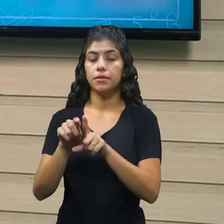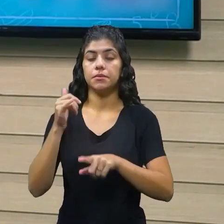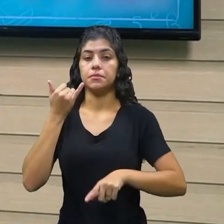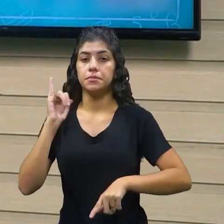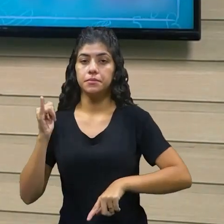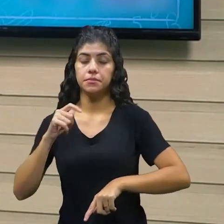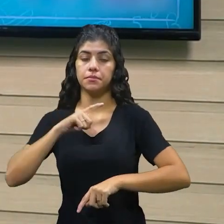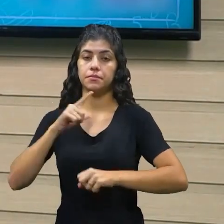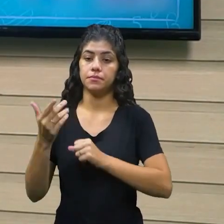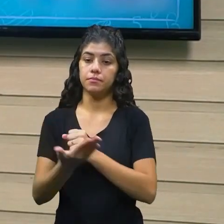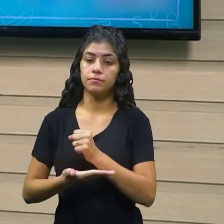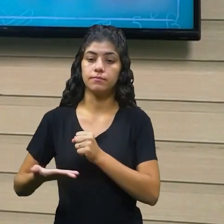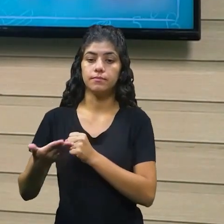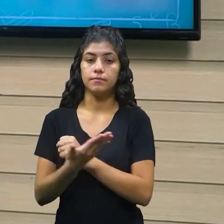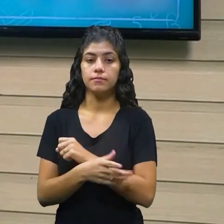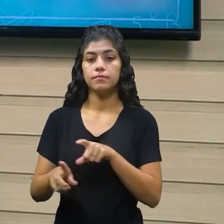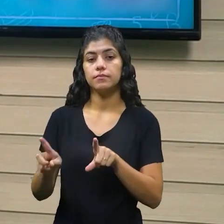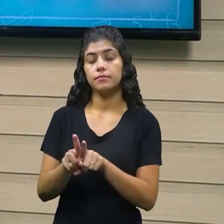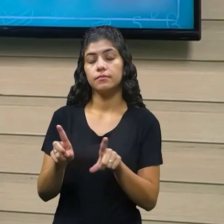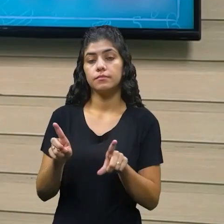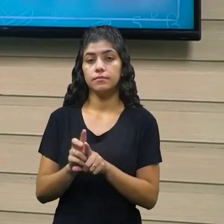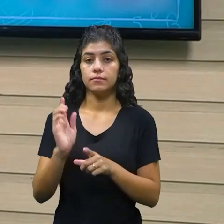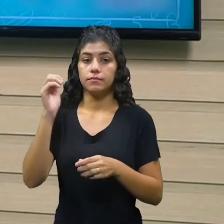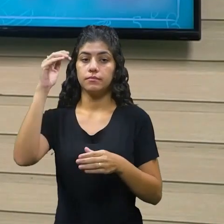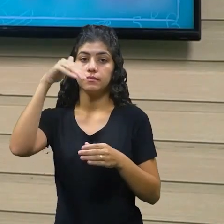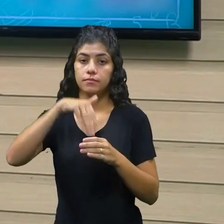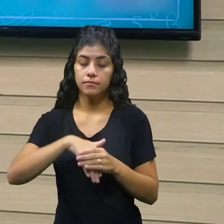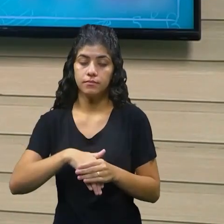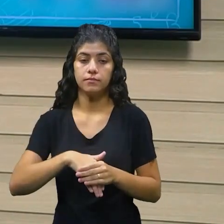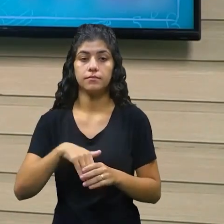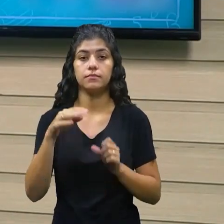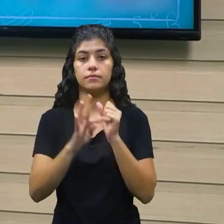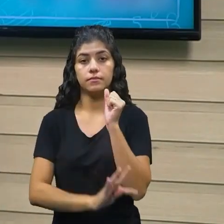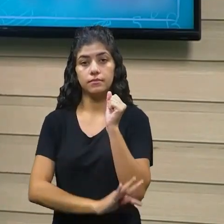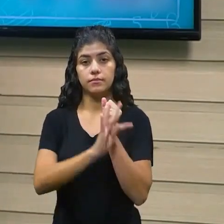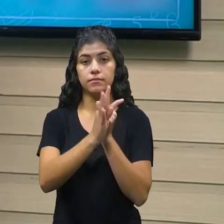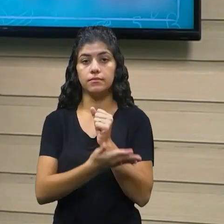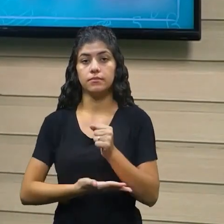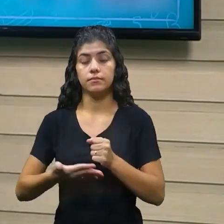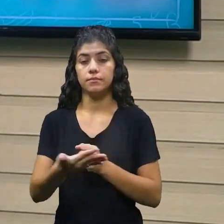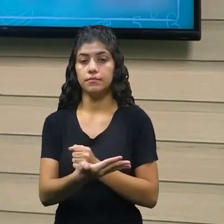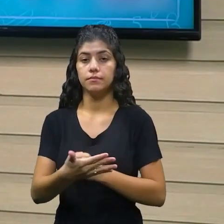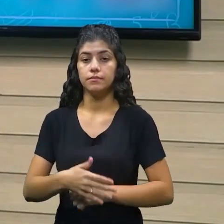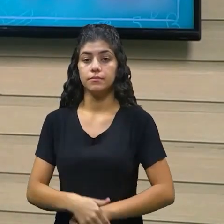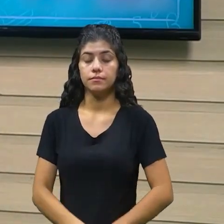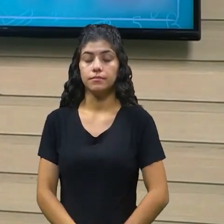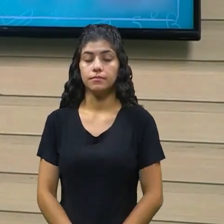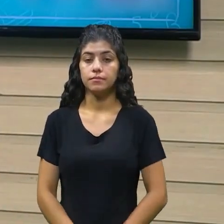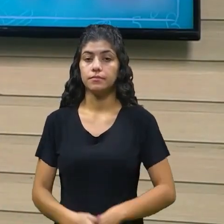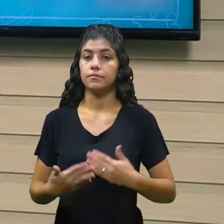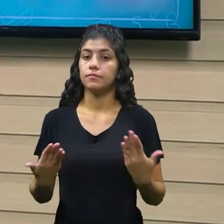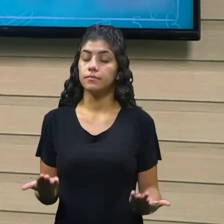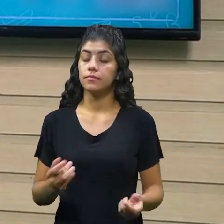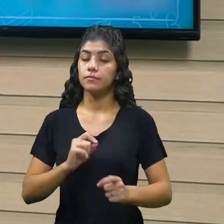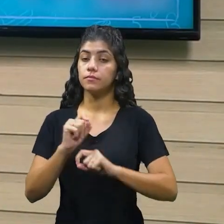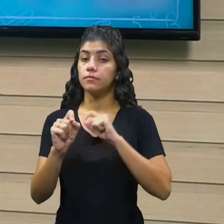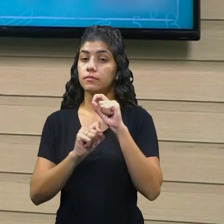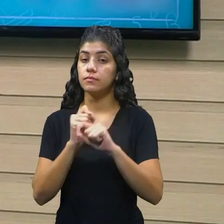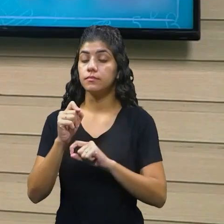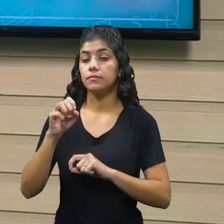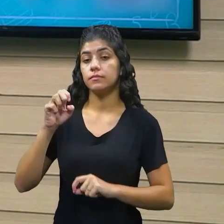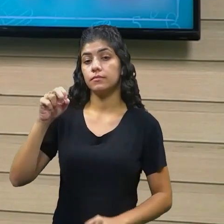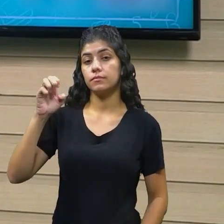tem que ter também aqui dentro da questão da física fundamental, né? Então, o que é